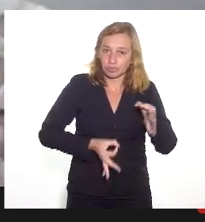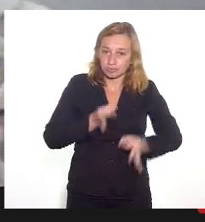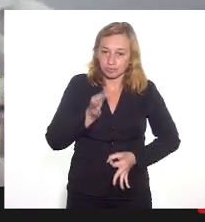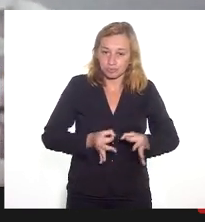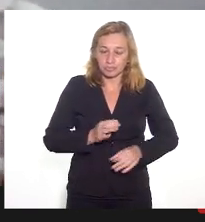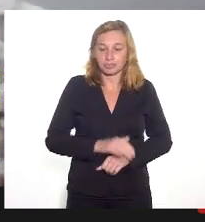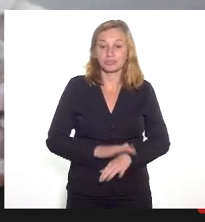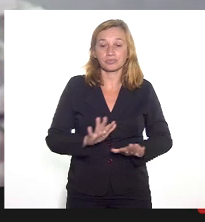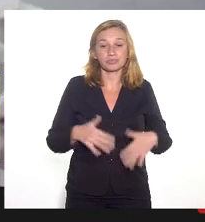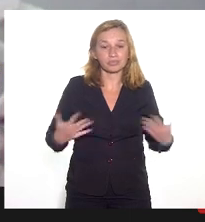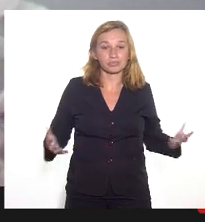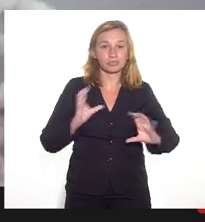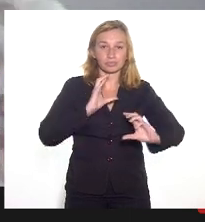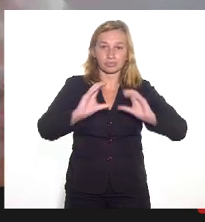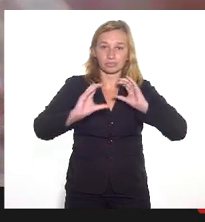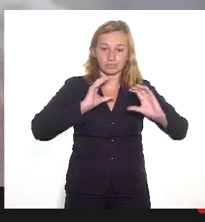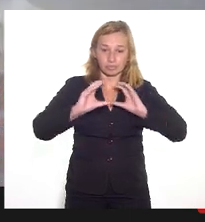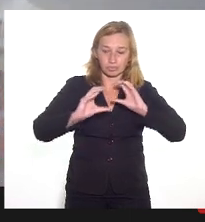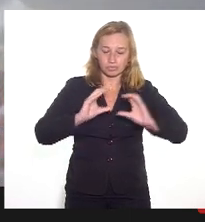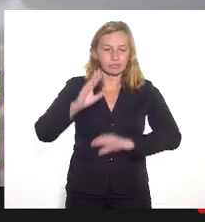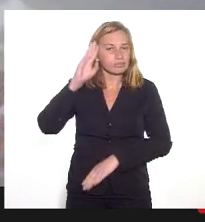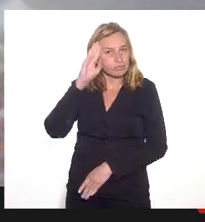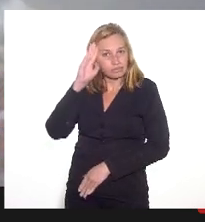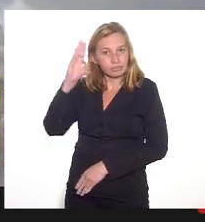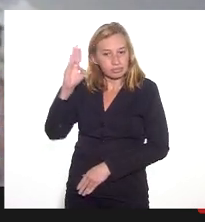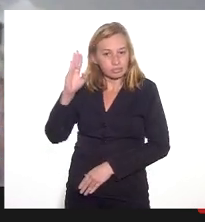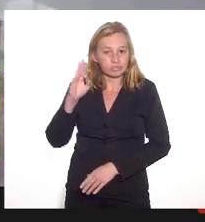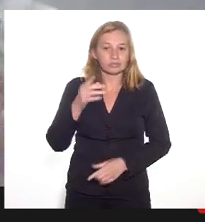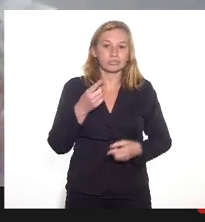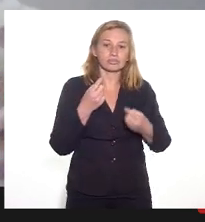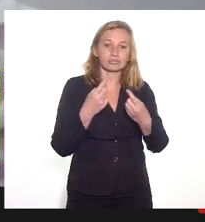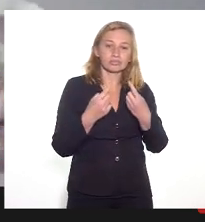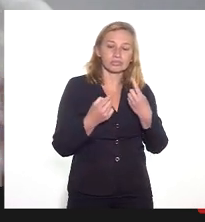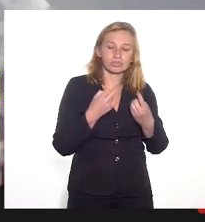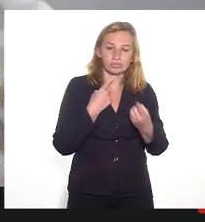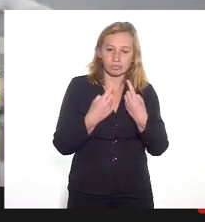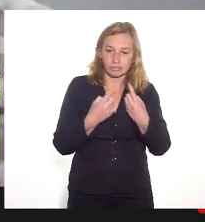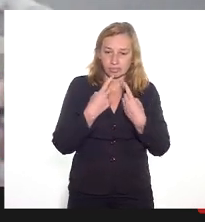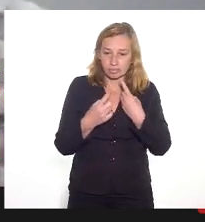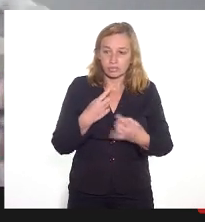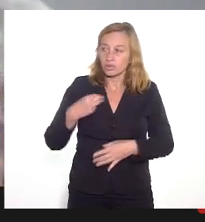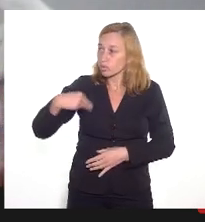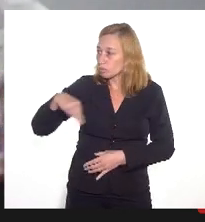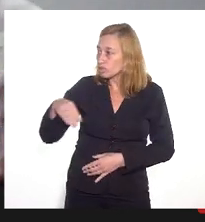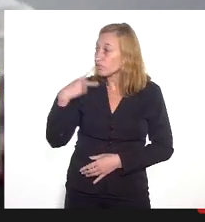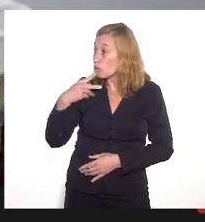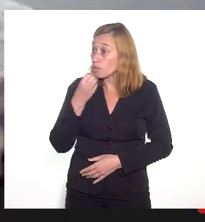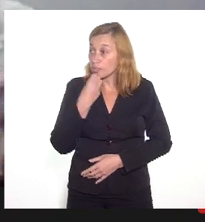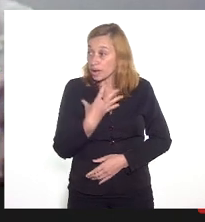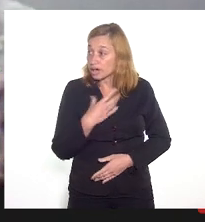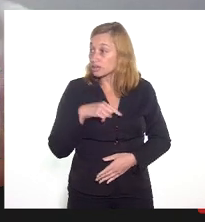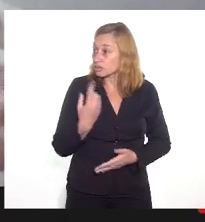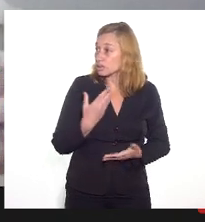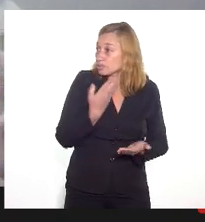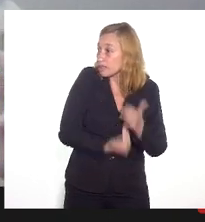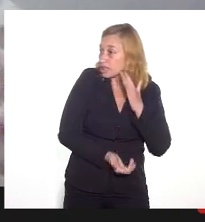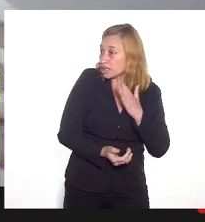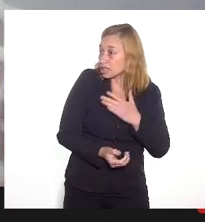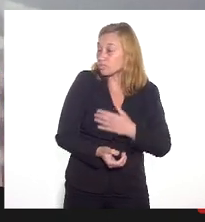e a comunicação, ela é fundamental nesse debate. Acho que o Mink falou bem, nós perdemos a grande